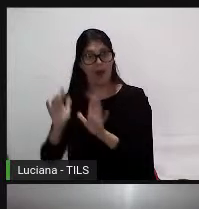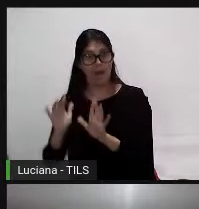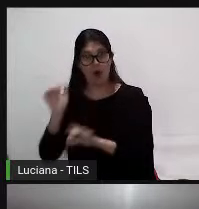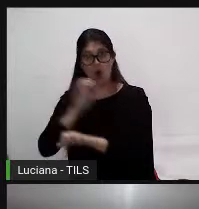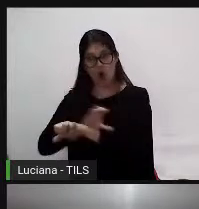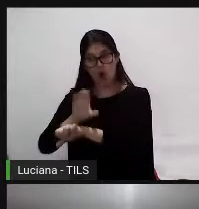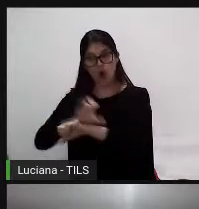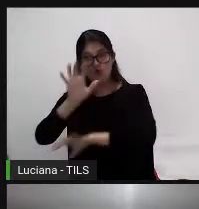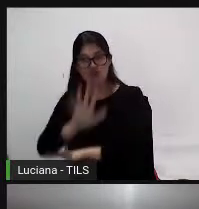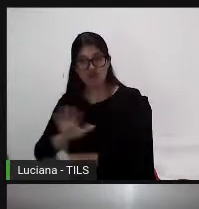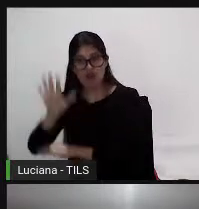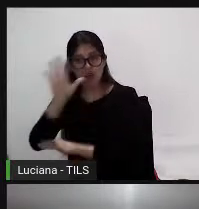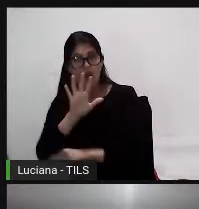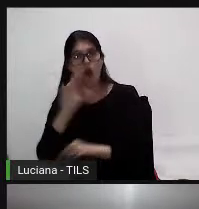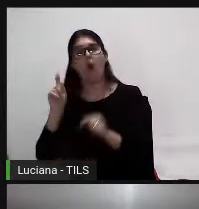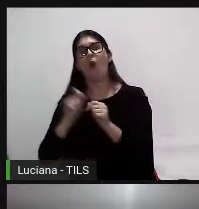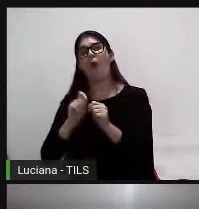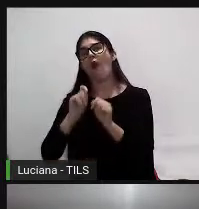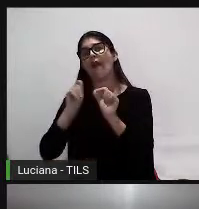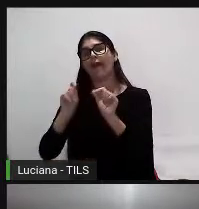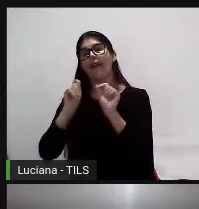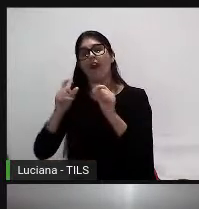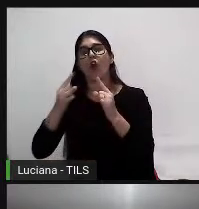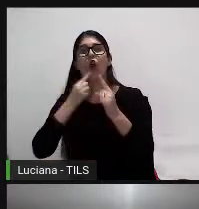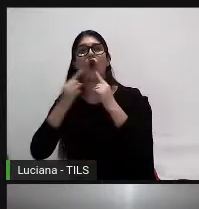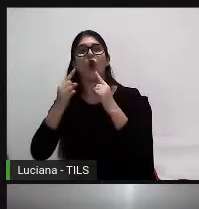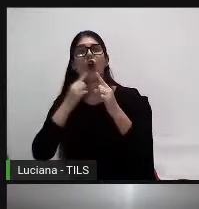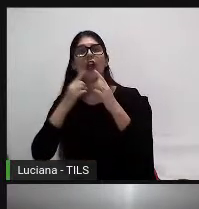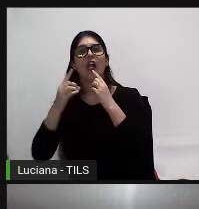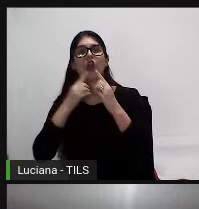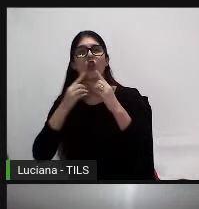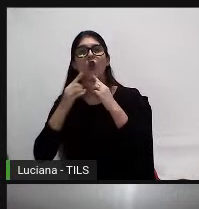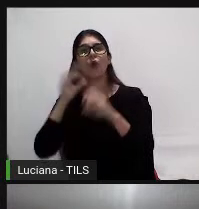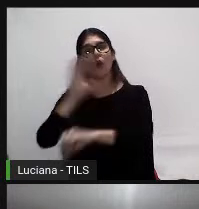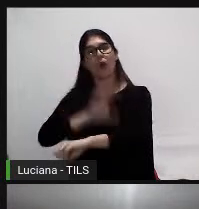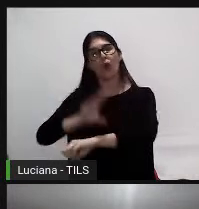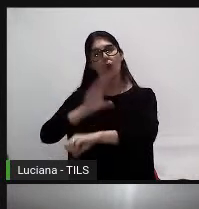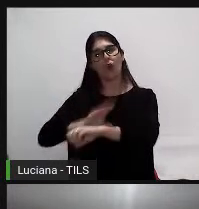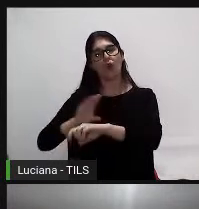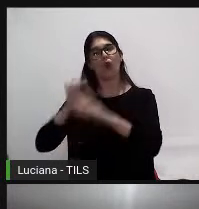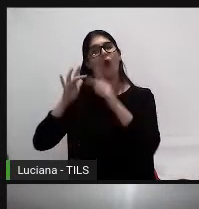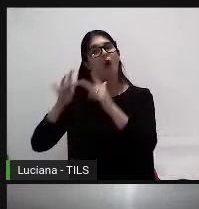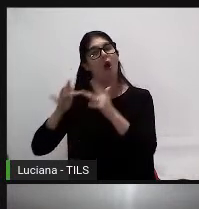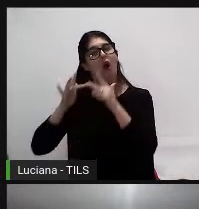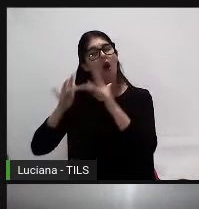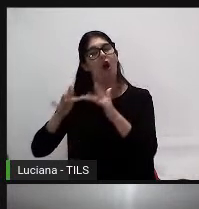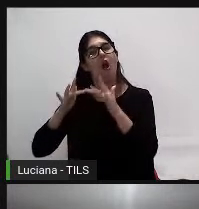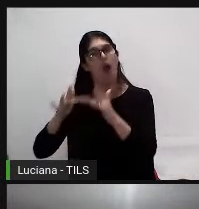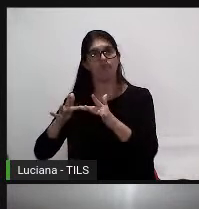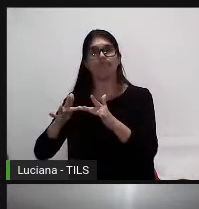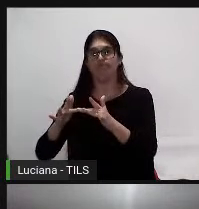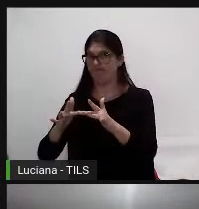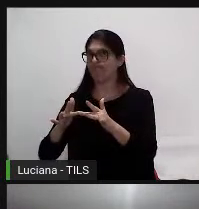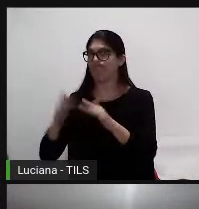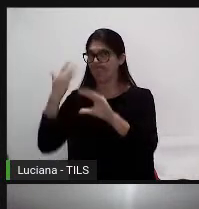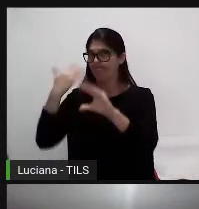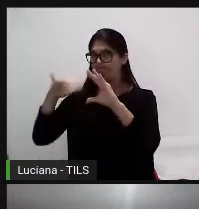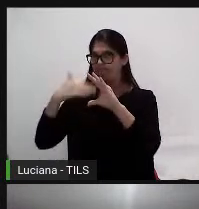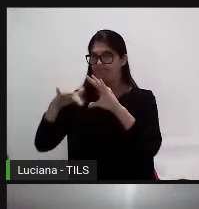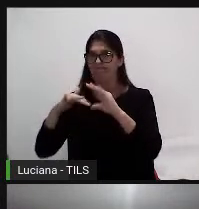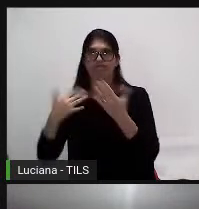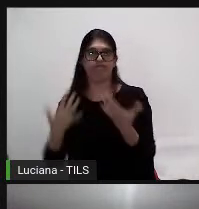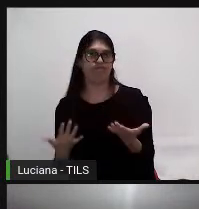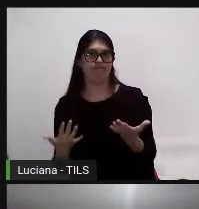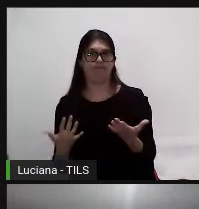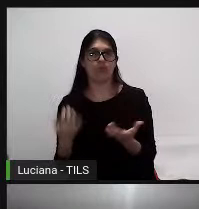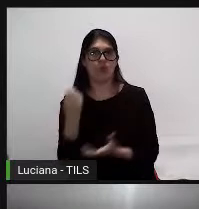curso, tem a coordenadora ou o coordenador de curso, então, acessem eles, então, assim, na